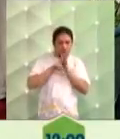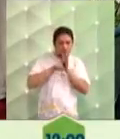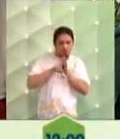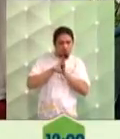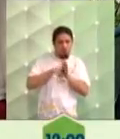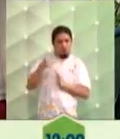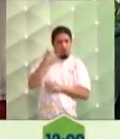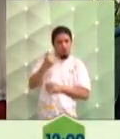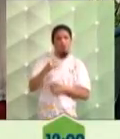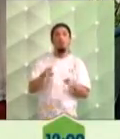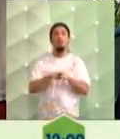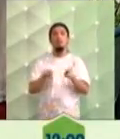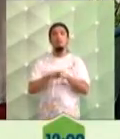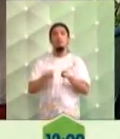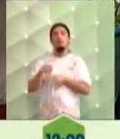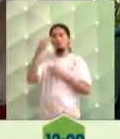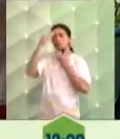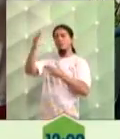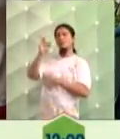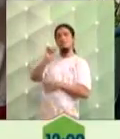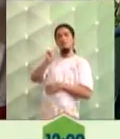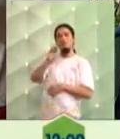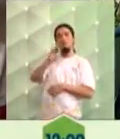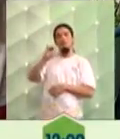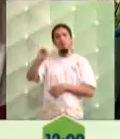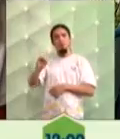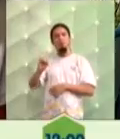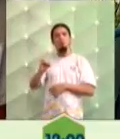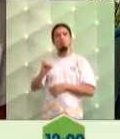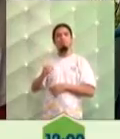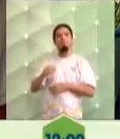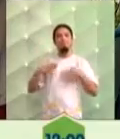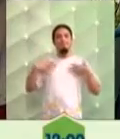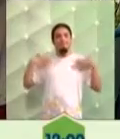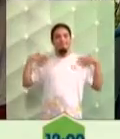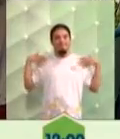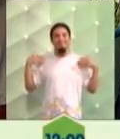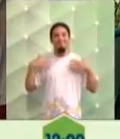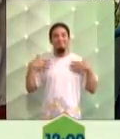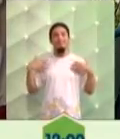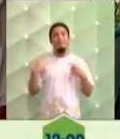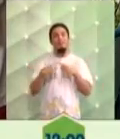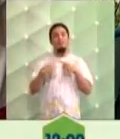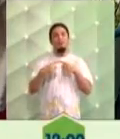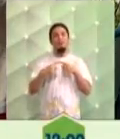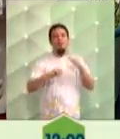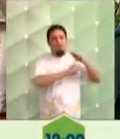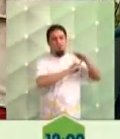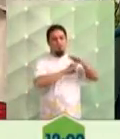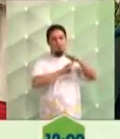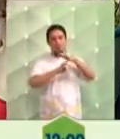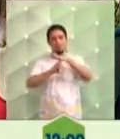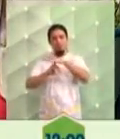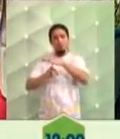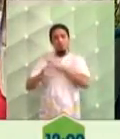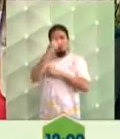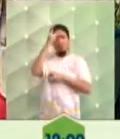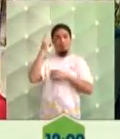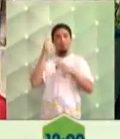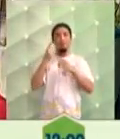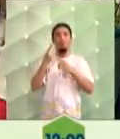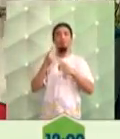Clodoaldo. Obrigada o Fábio, que está ali super empolgado, super feliz, porque muitas instituições de pessoas